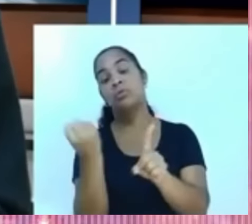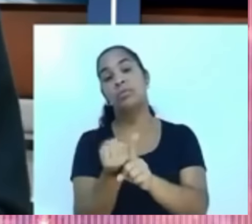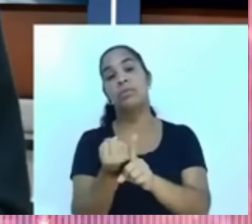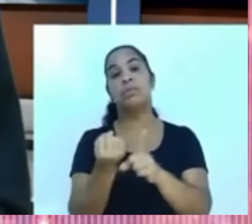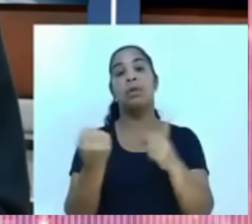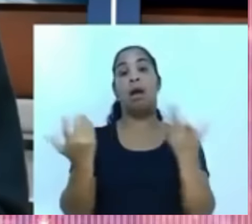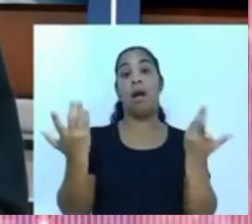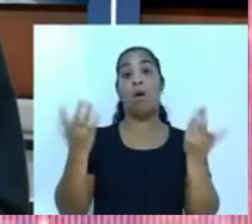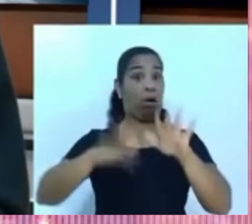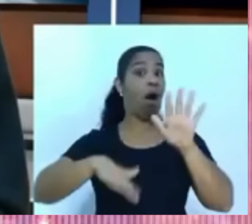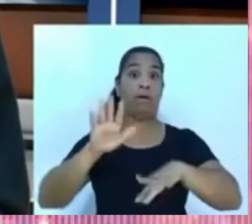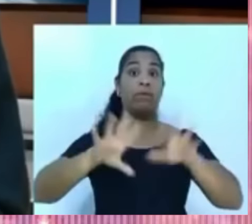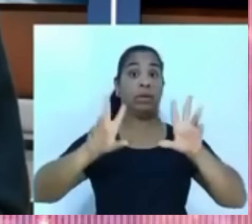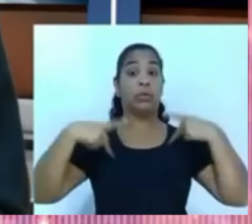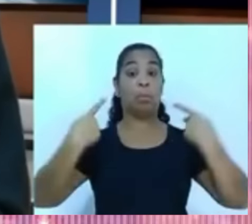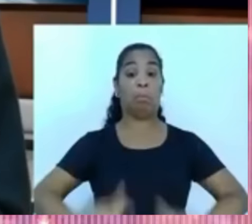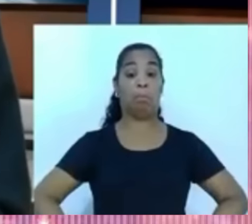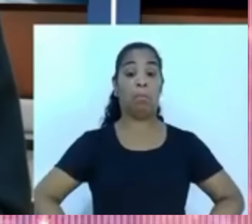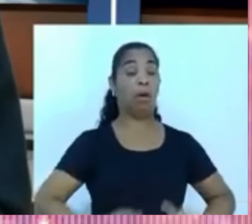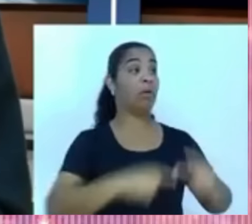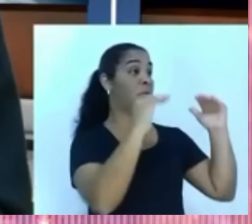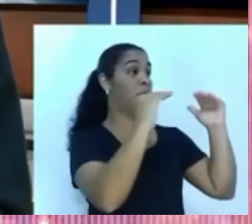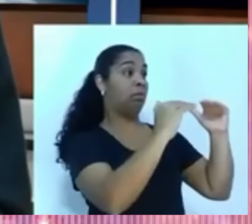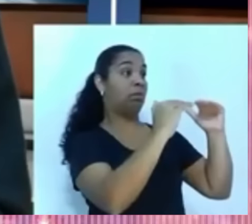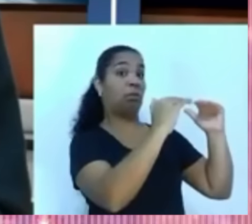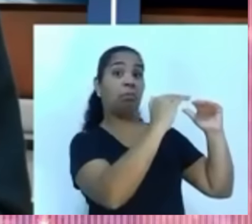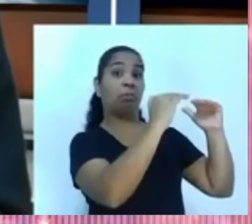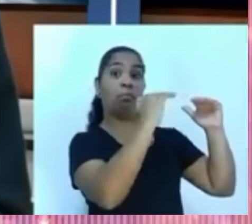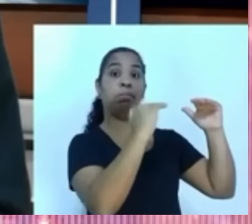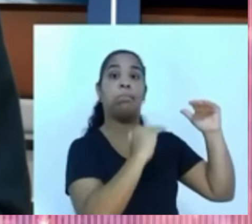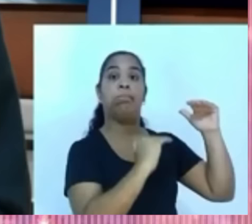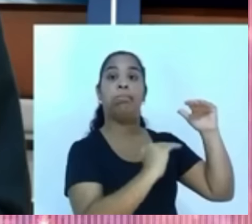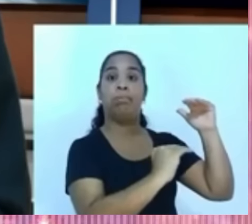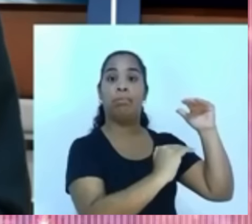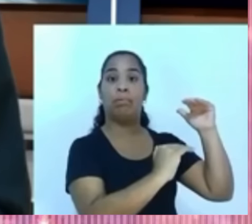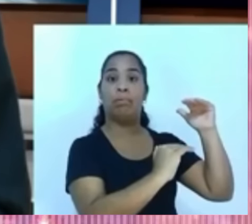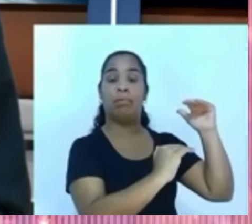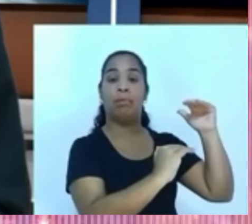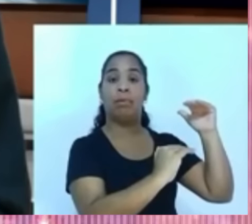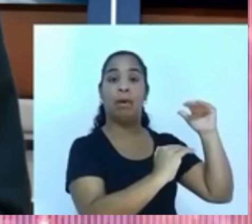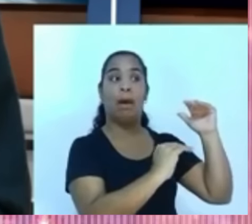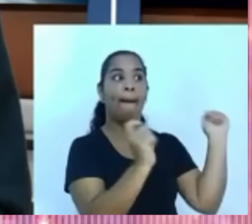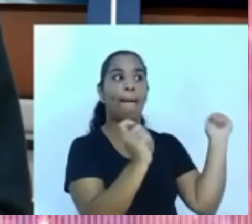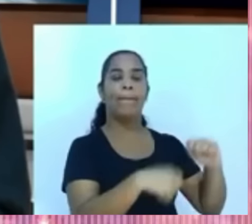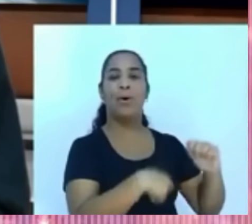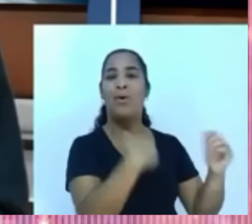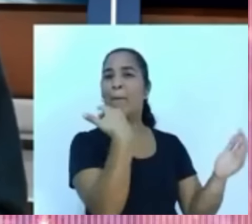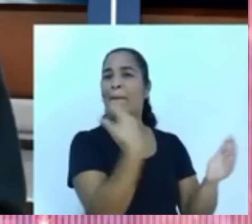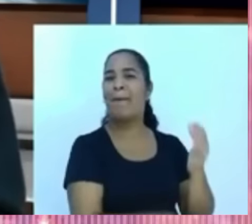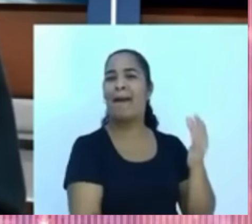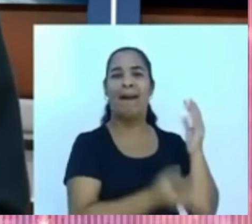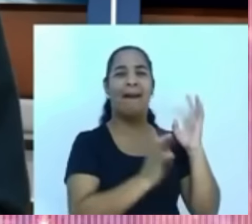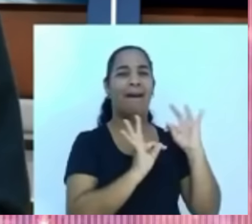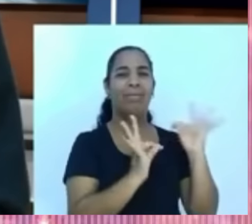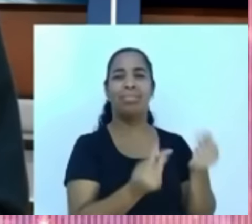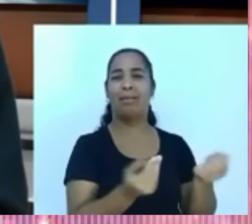humana pode descer a um estágio de miséria de perseguição de